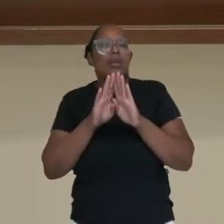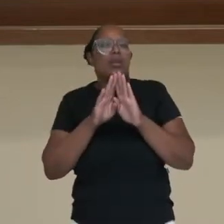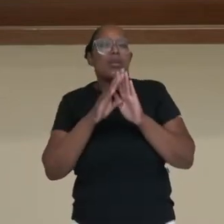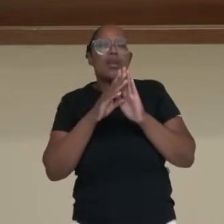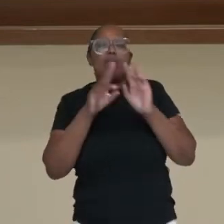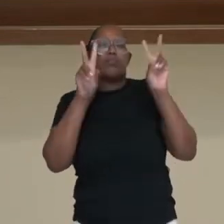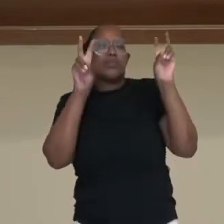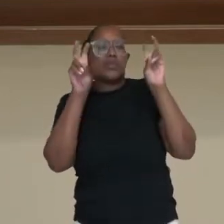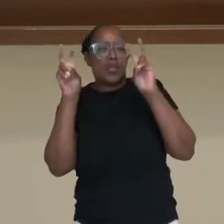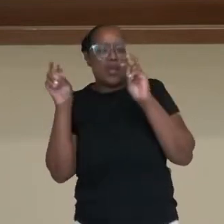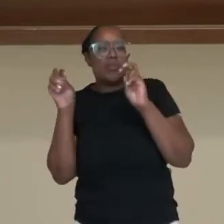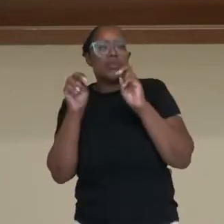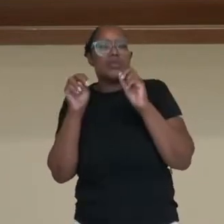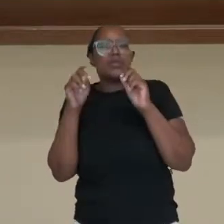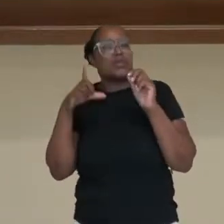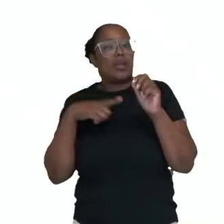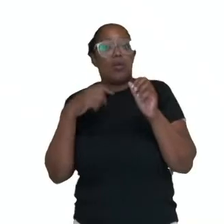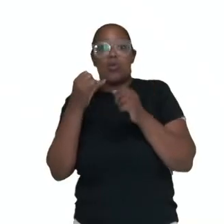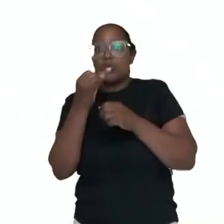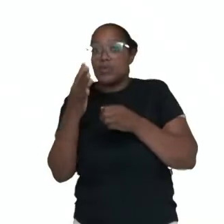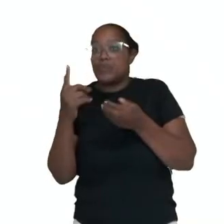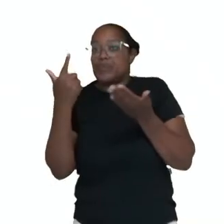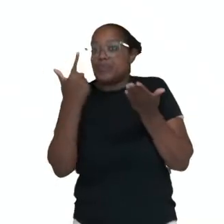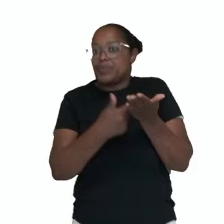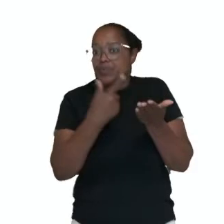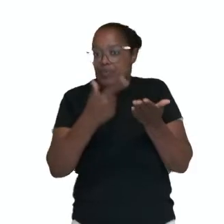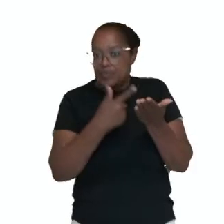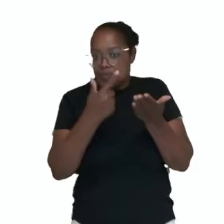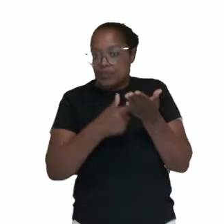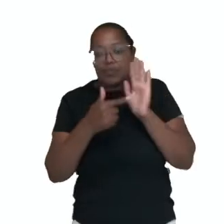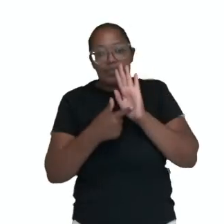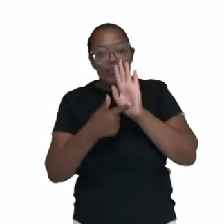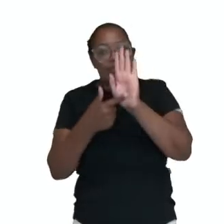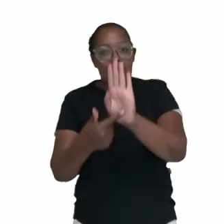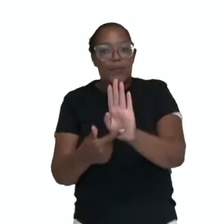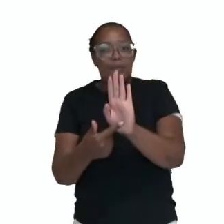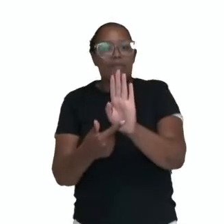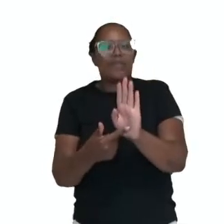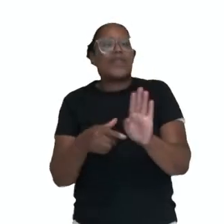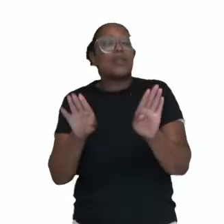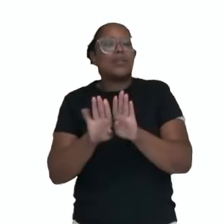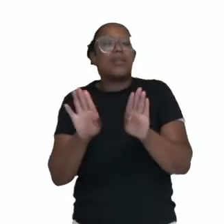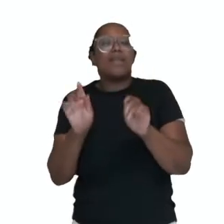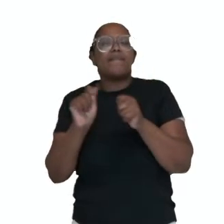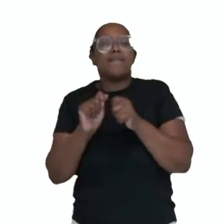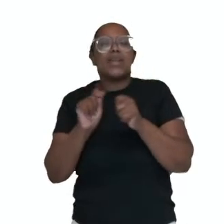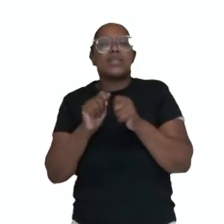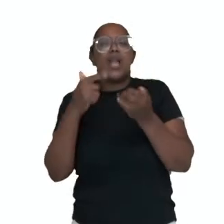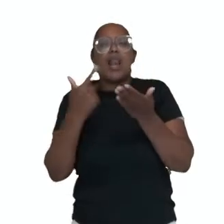hoje. Tem aí uns livros para vocês. E, inclusive, não saibam que Aristóteles também fez um livro sobre física.